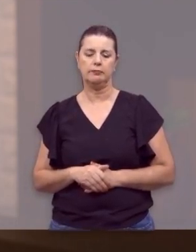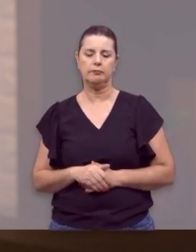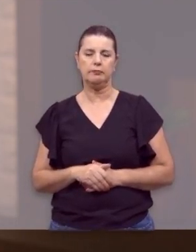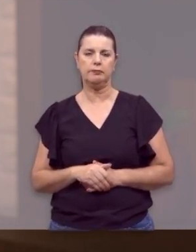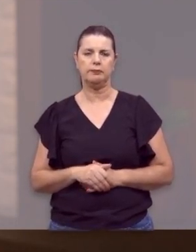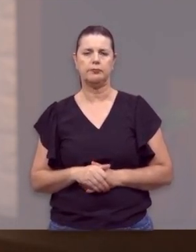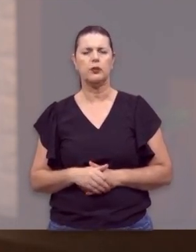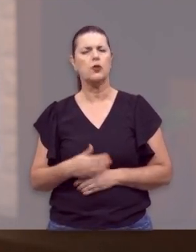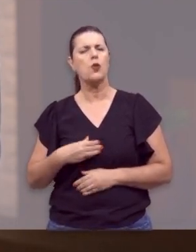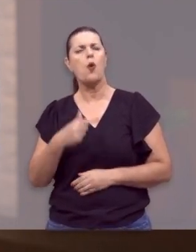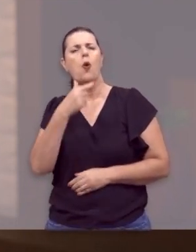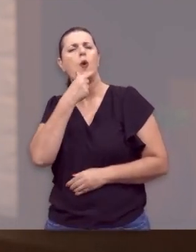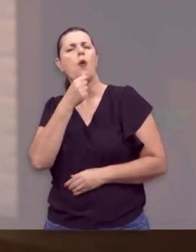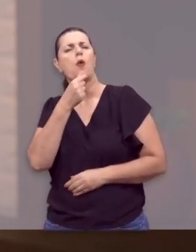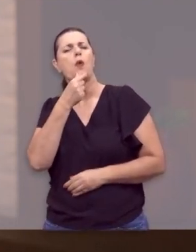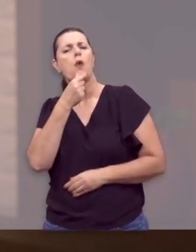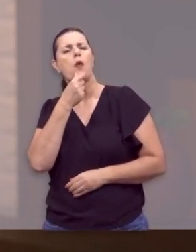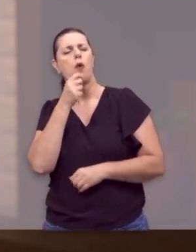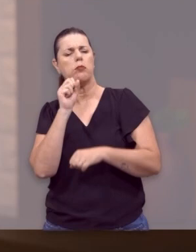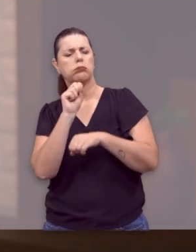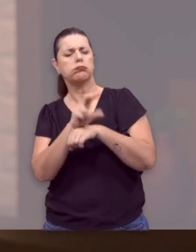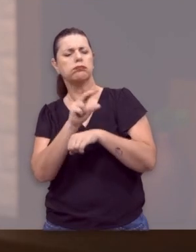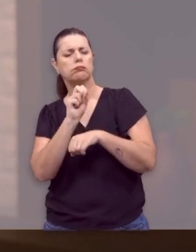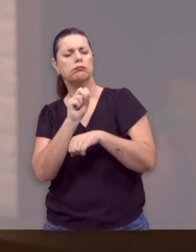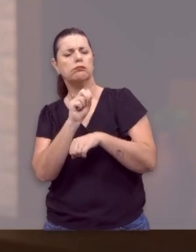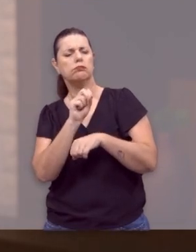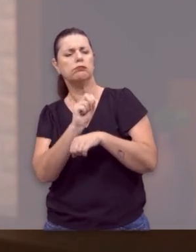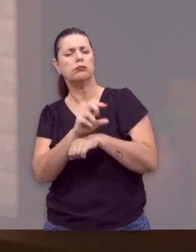de um homem que explorou Jacó como sogro,